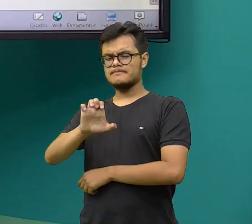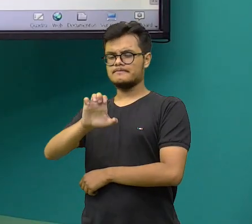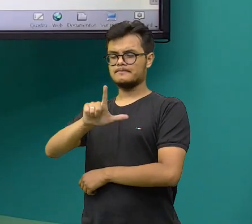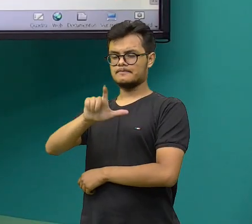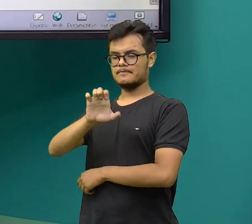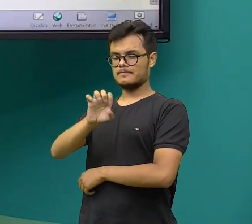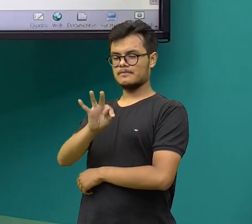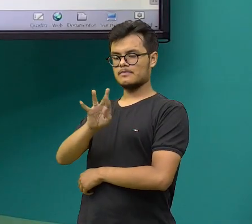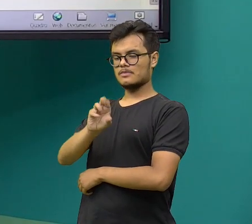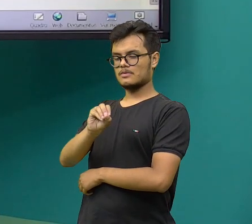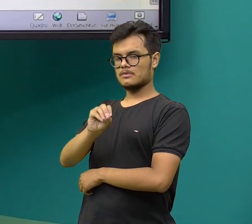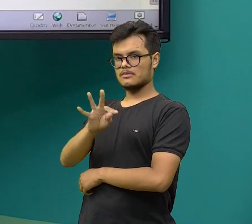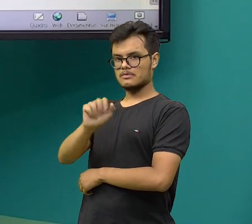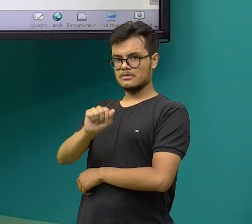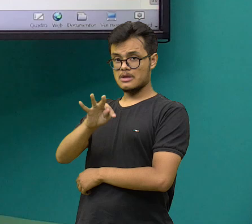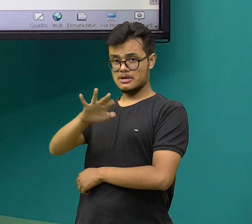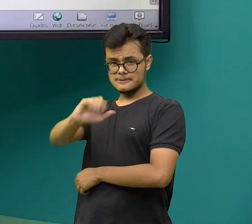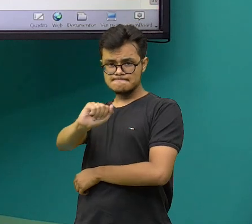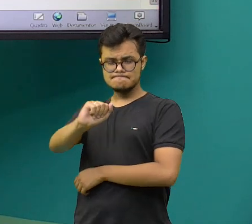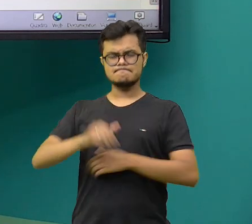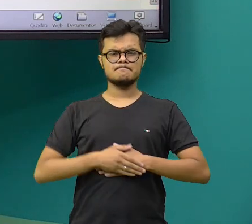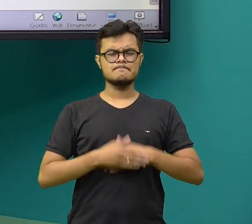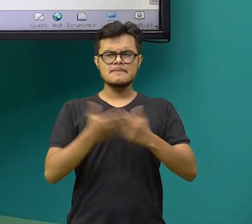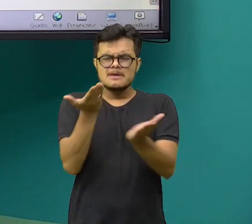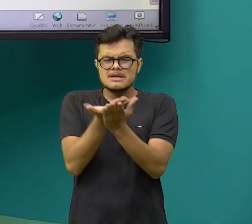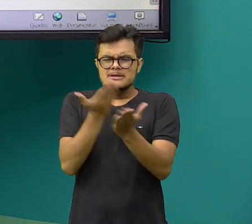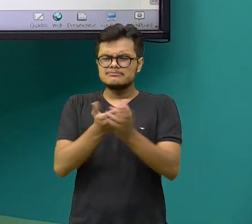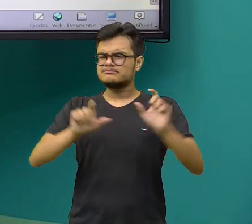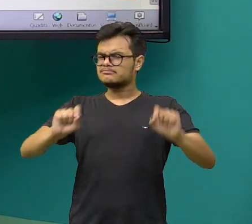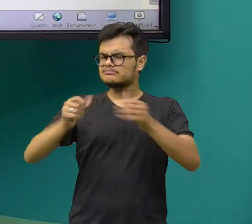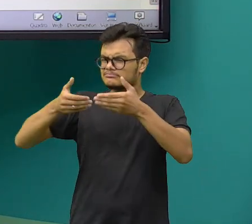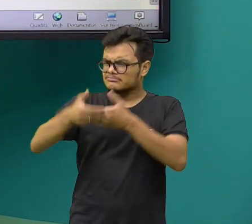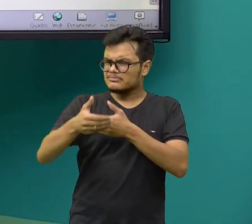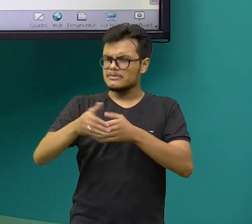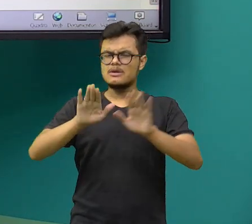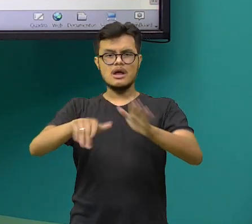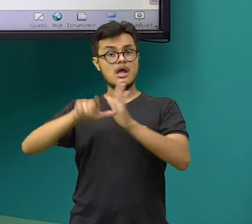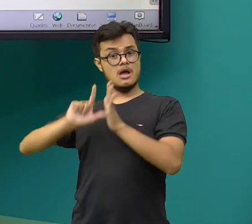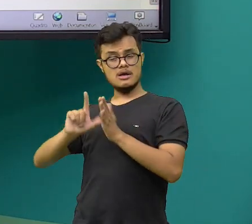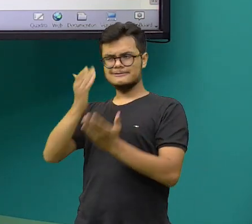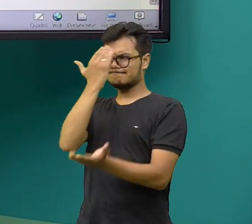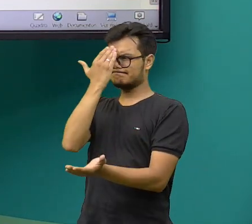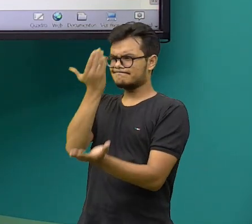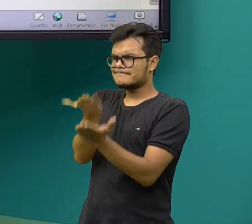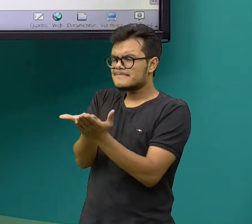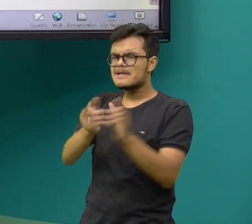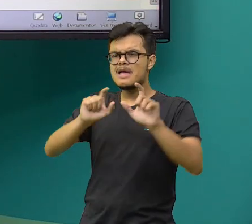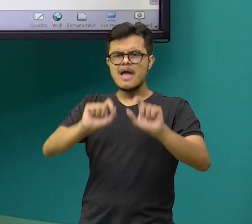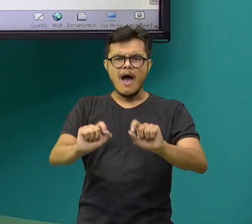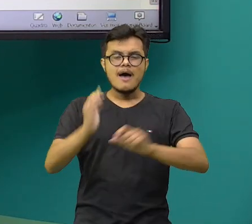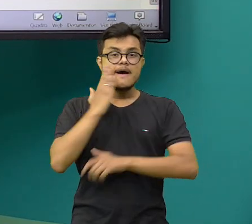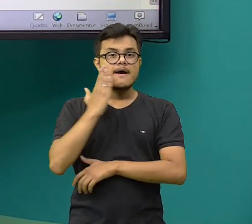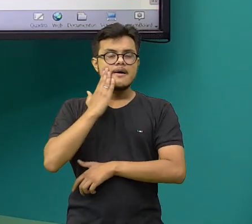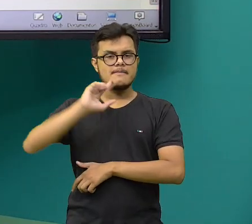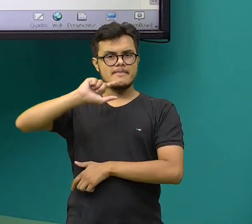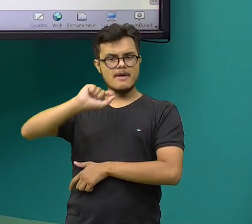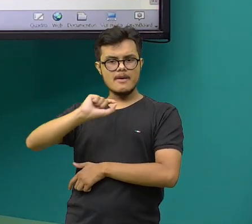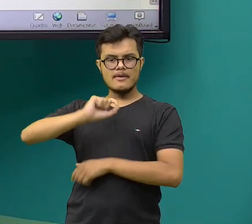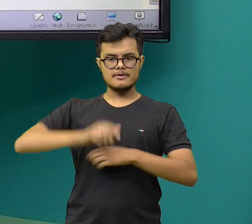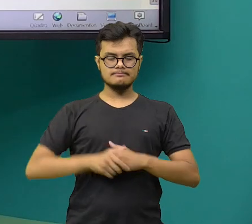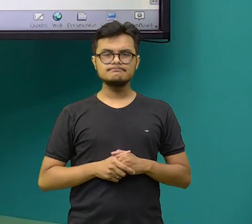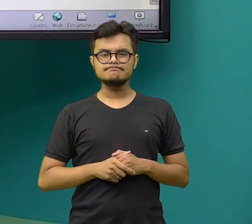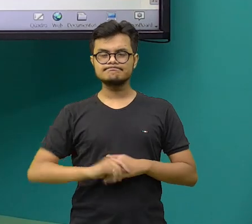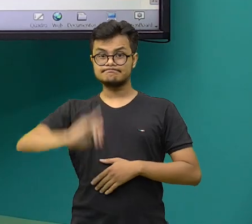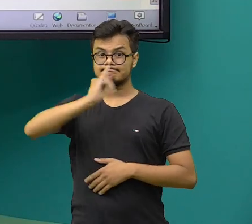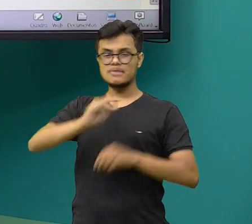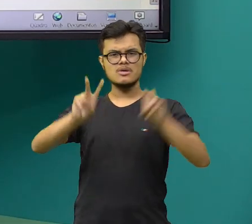a parte de eletrostática, a gente também tem que entender um pouco sobre cargas elétricas. O que é carga elétrica?